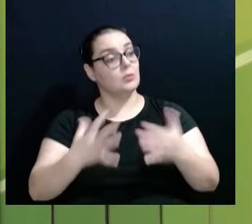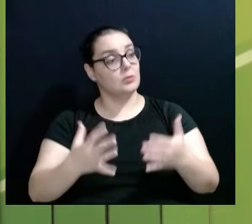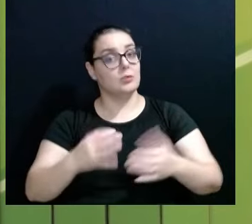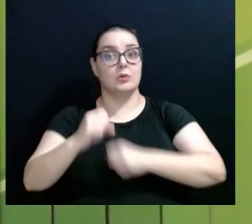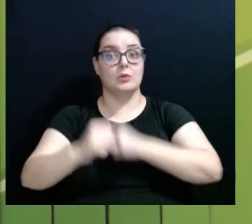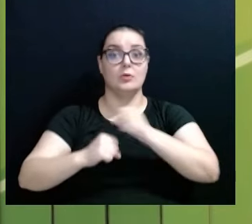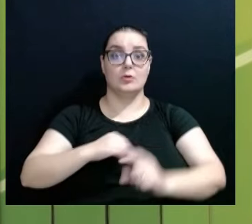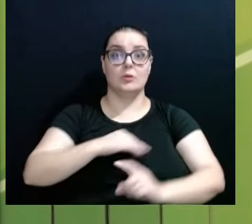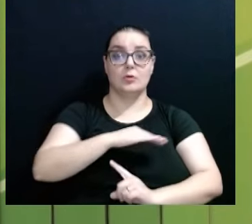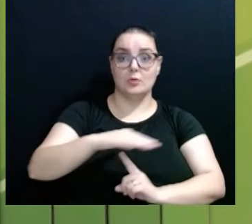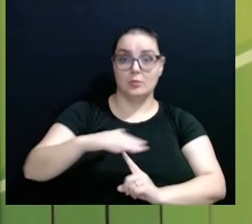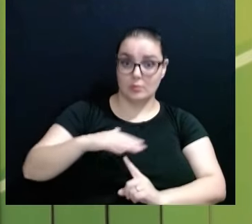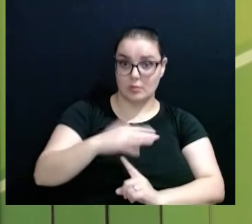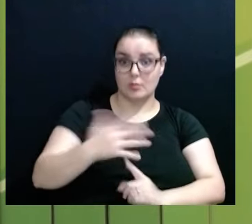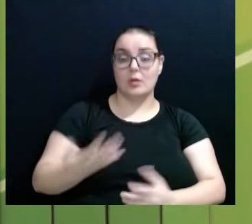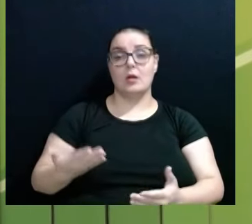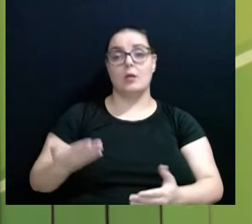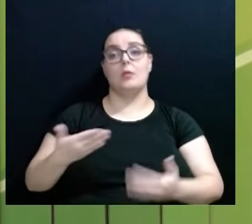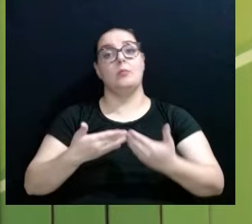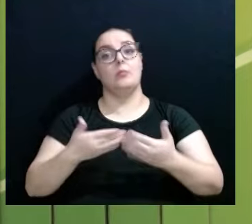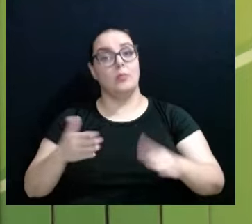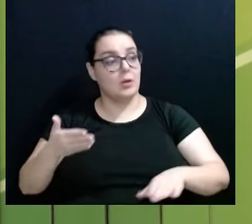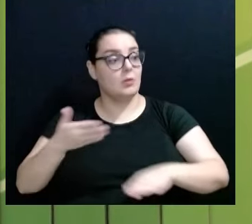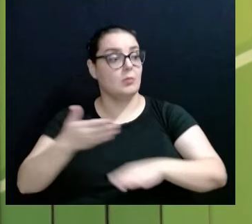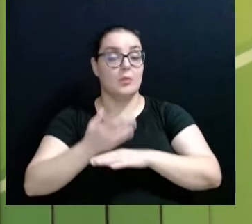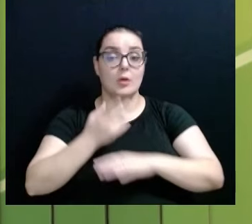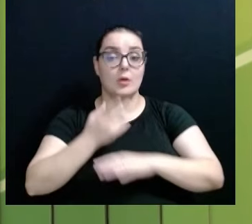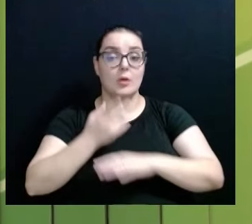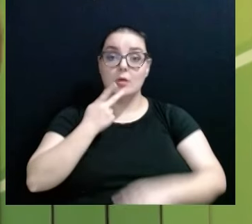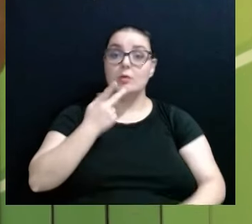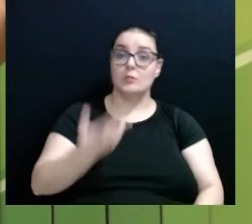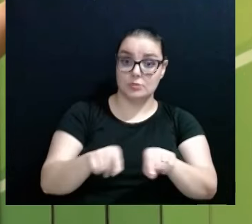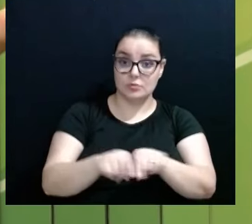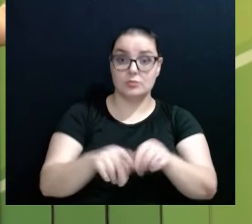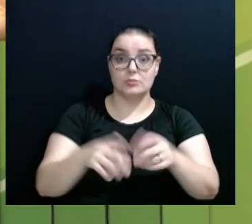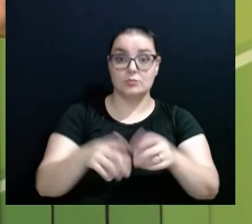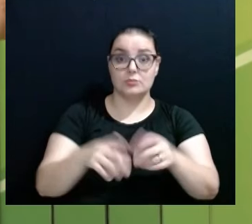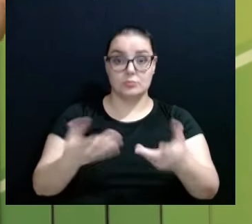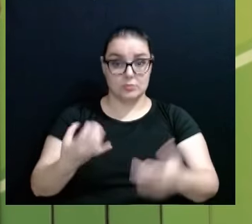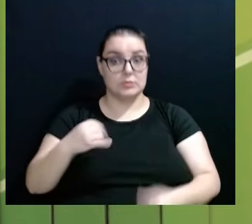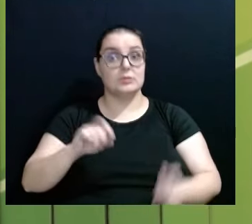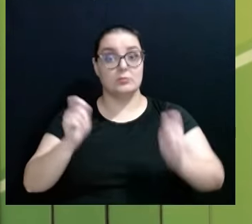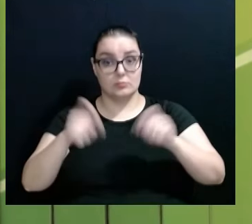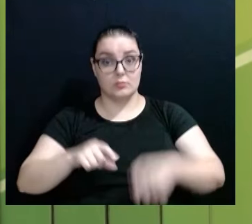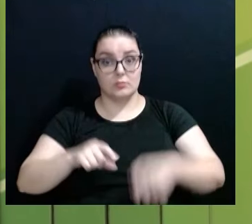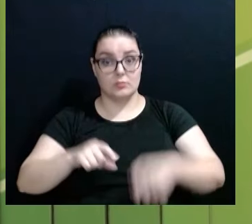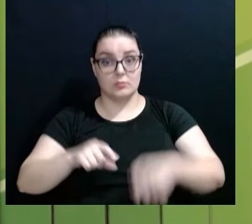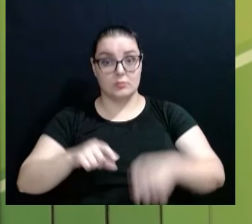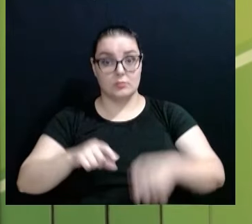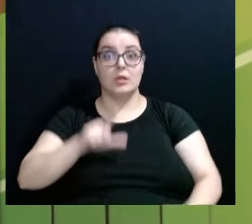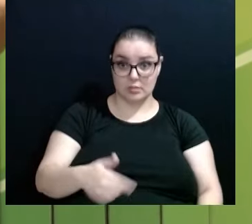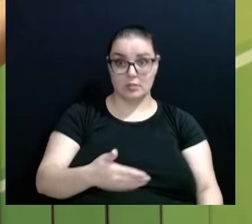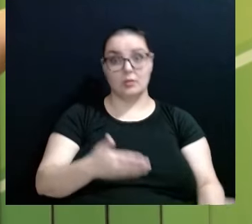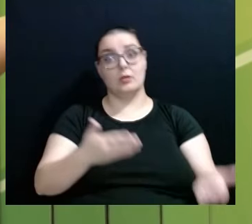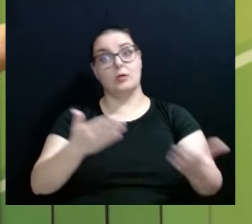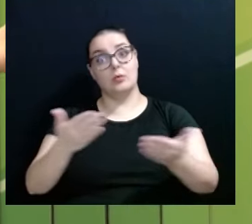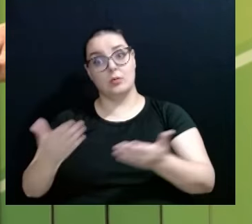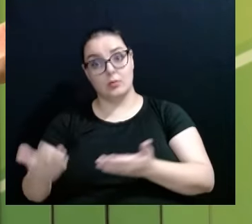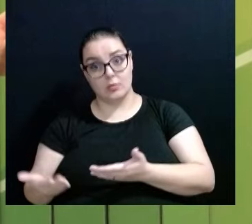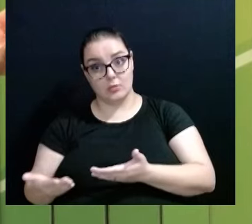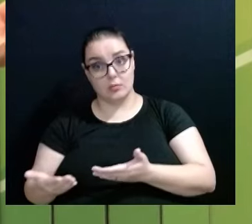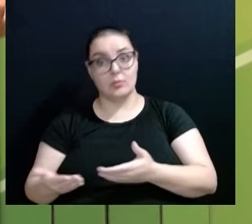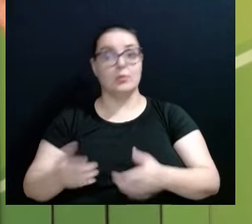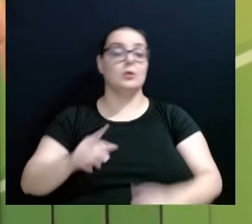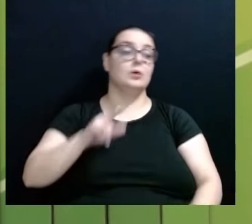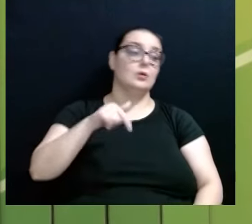acabando. Deixo aqui o Giro Ambiental Perfeito. aberto à sua participação para falar, inclusive, se for possível, depois